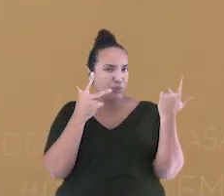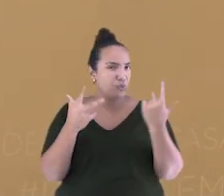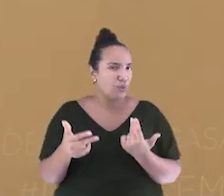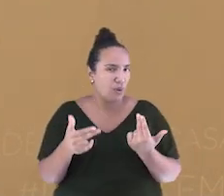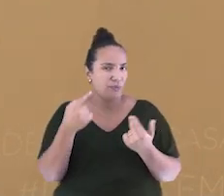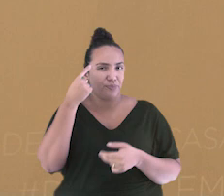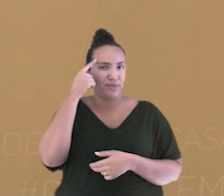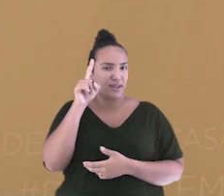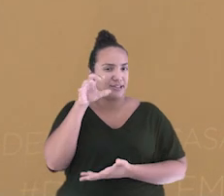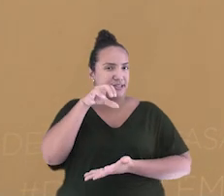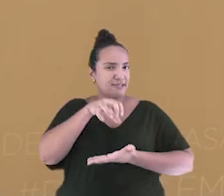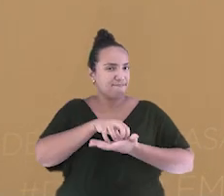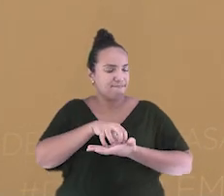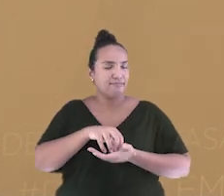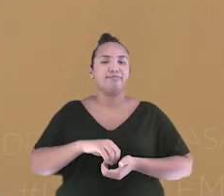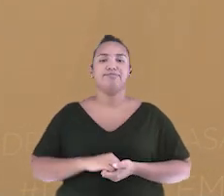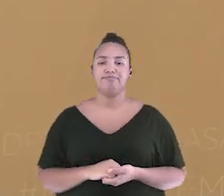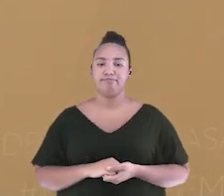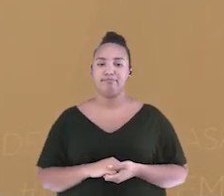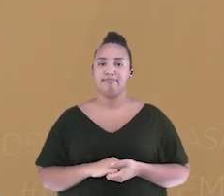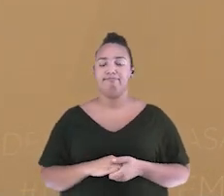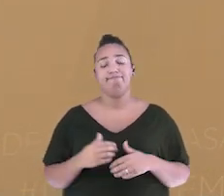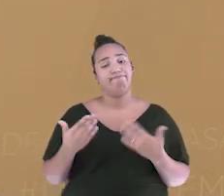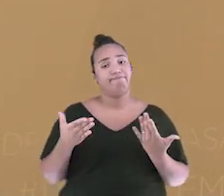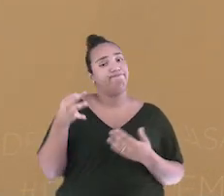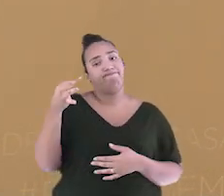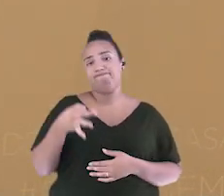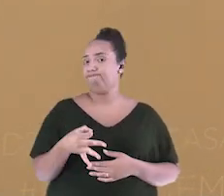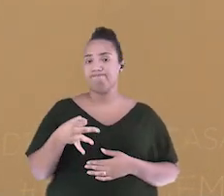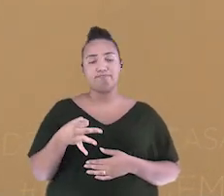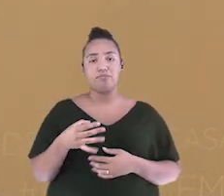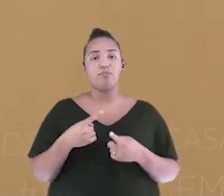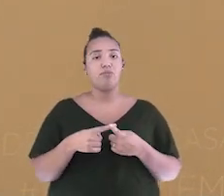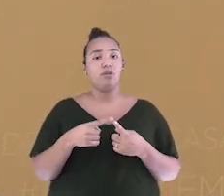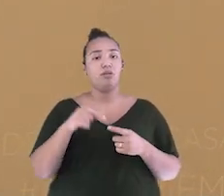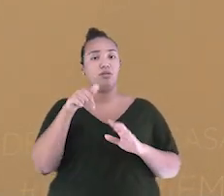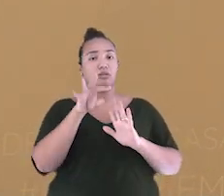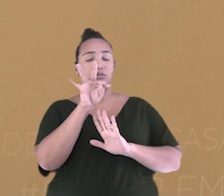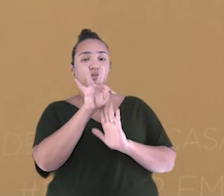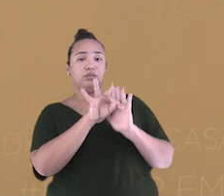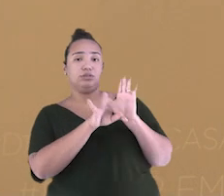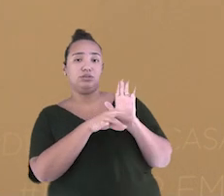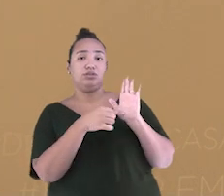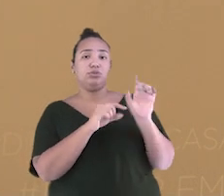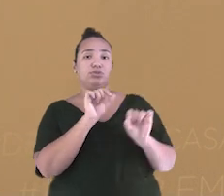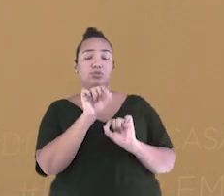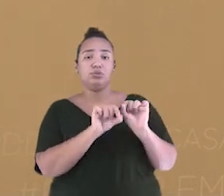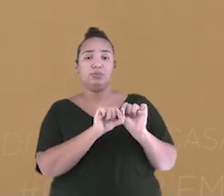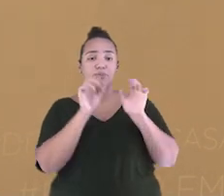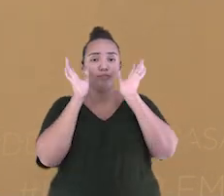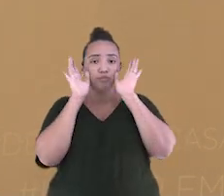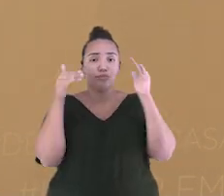mesmas ideias? A mesma ideia central? Com certeza não. Pois iríamos conduzir o texto